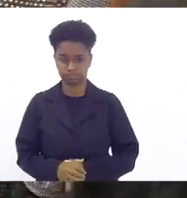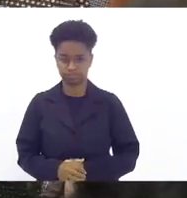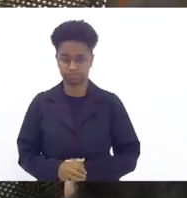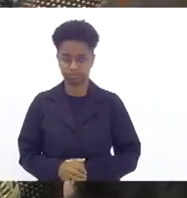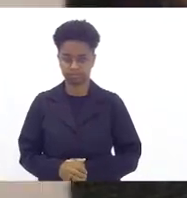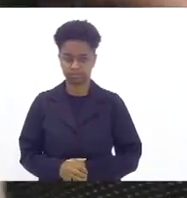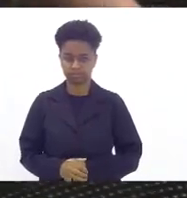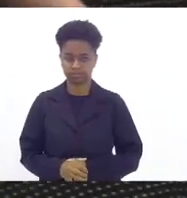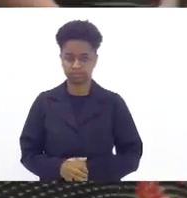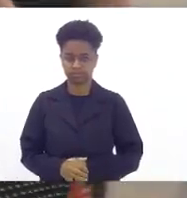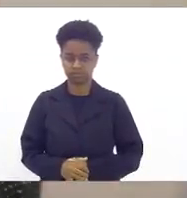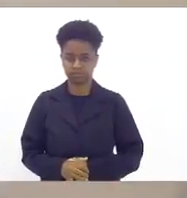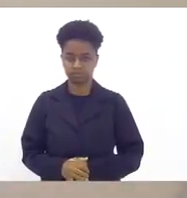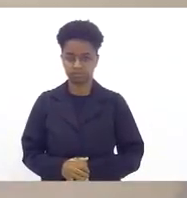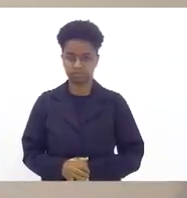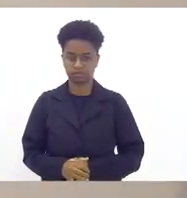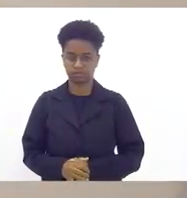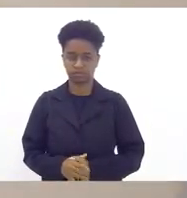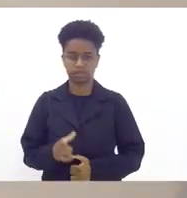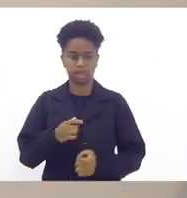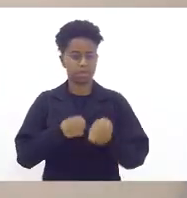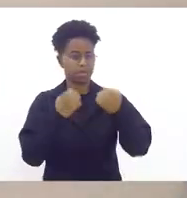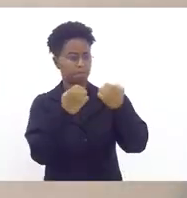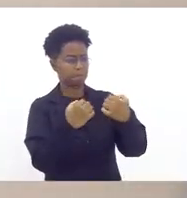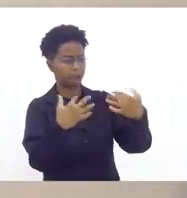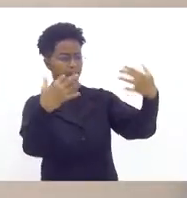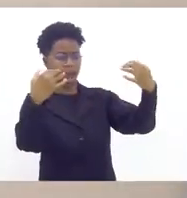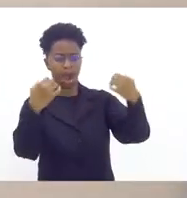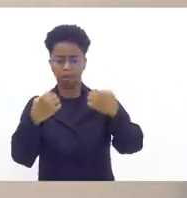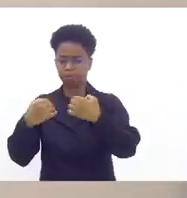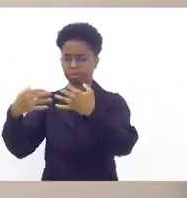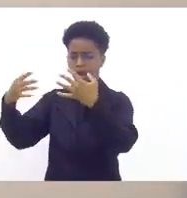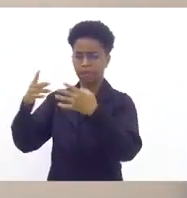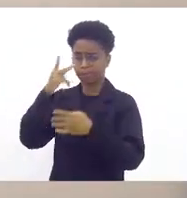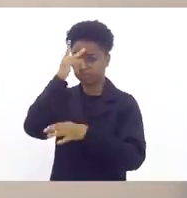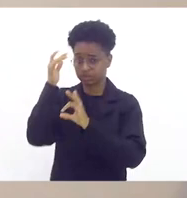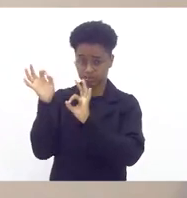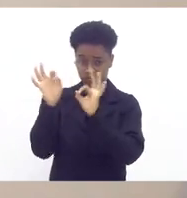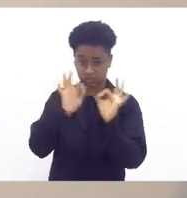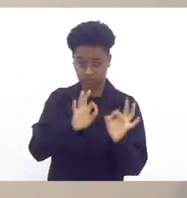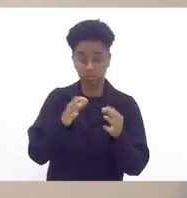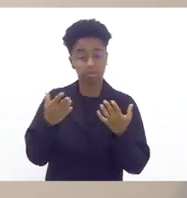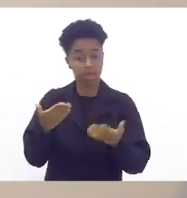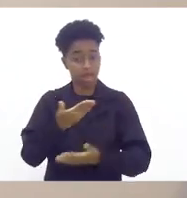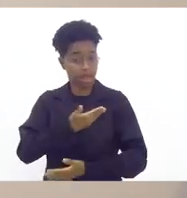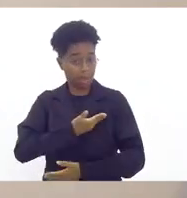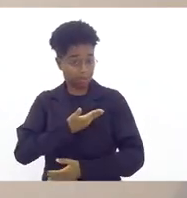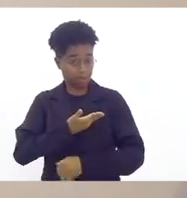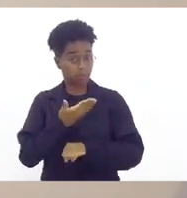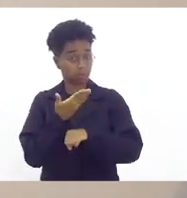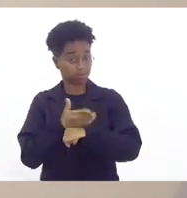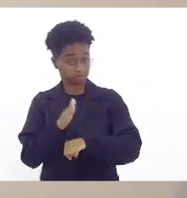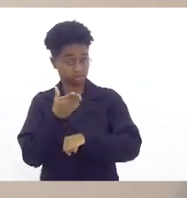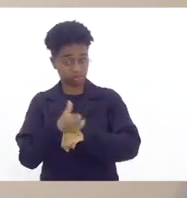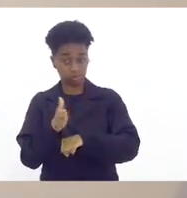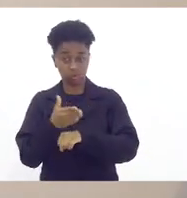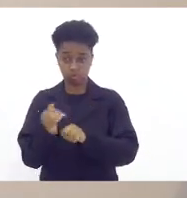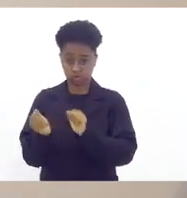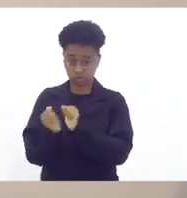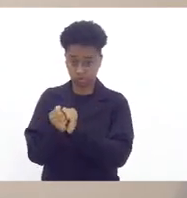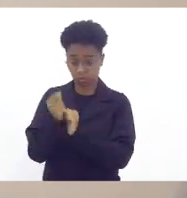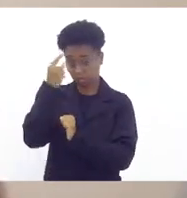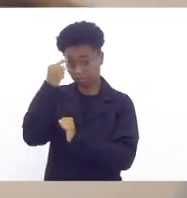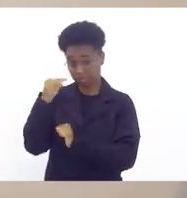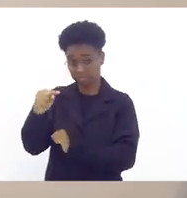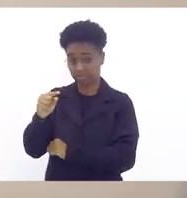aí, aquela plateia enorme, e o amigo que tinha ensaiado a semana inteira junto com